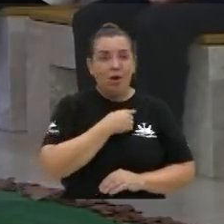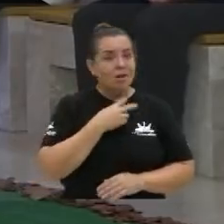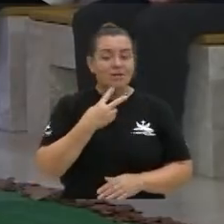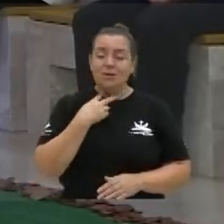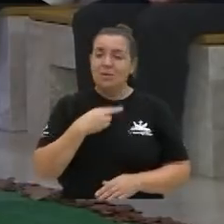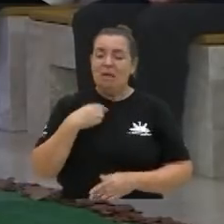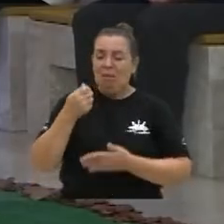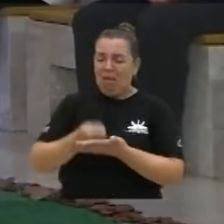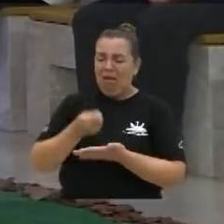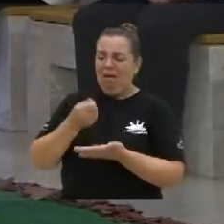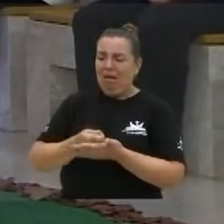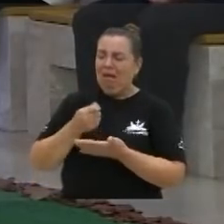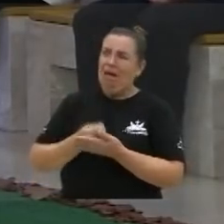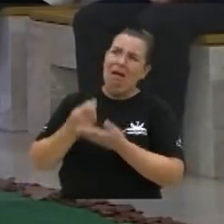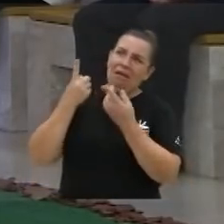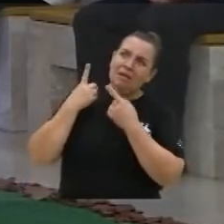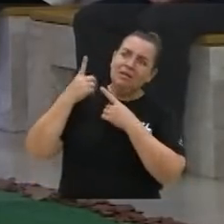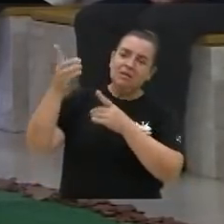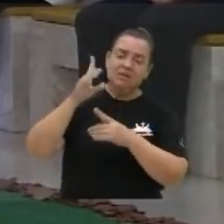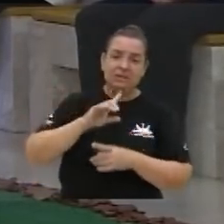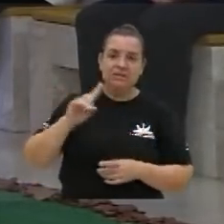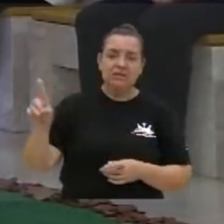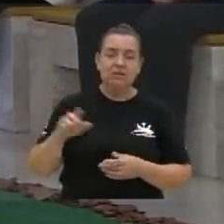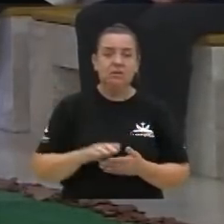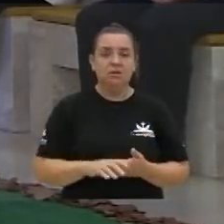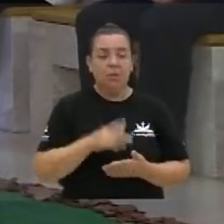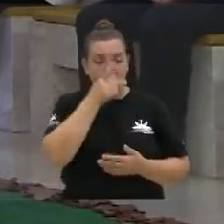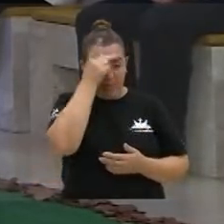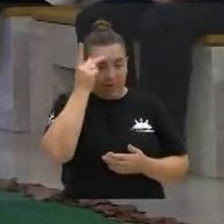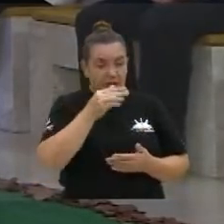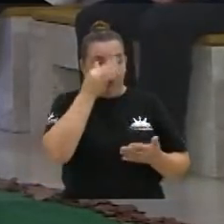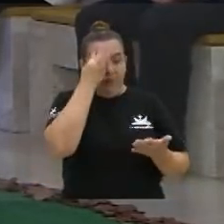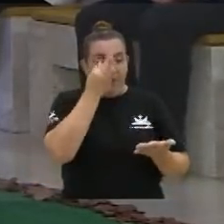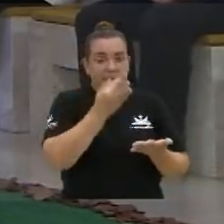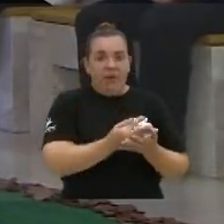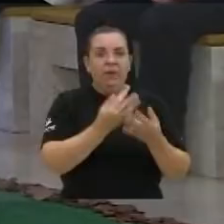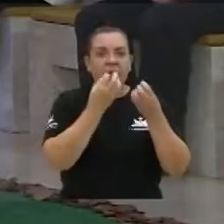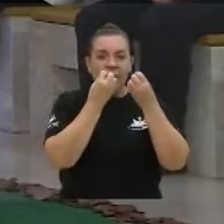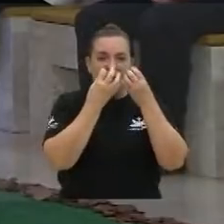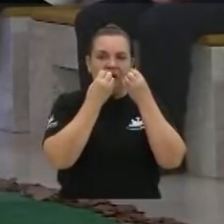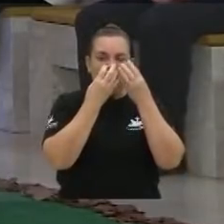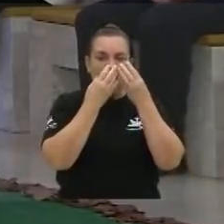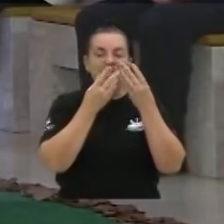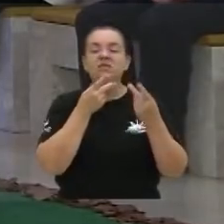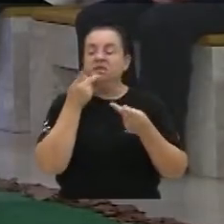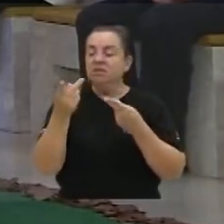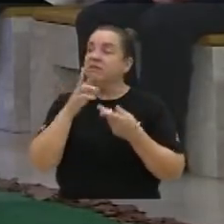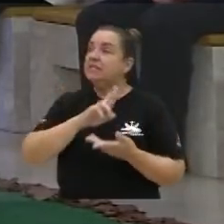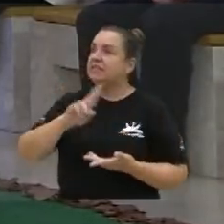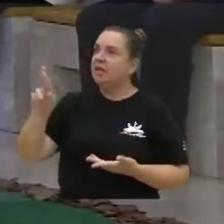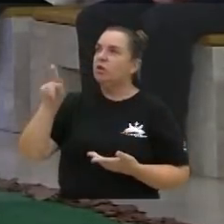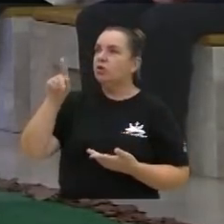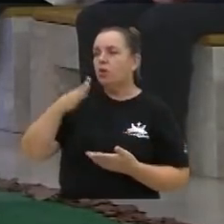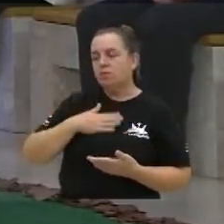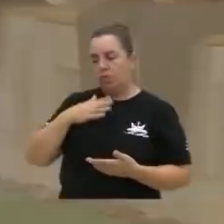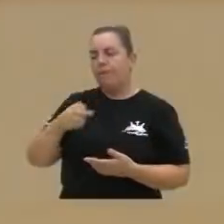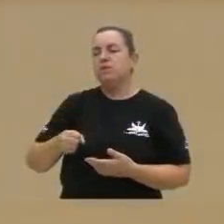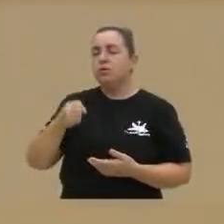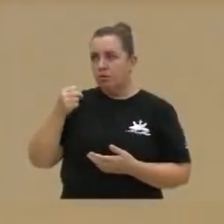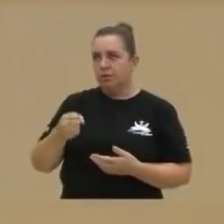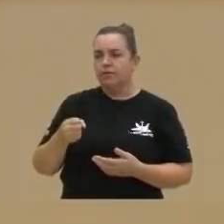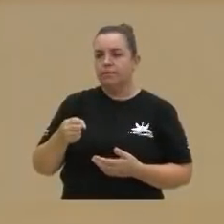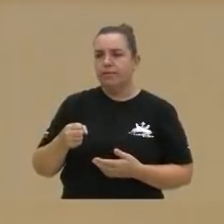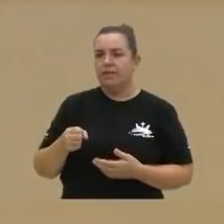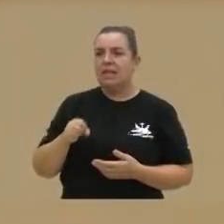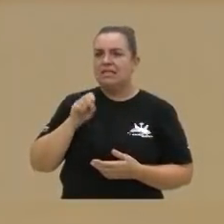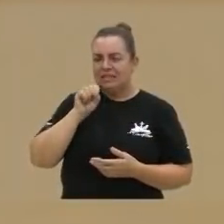fé, uma pessoa boa, ela é capaz de dizer, Senhor, Tu és o meu pastor.